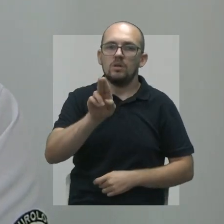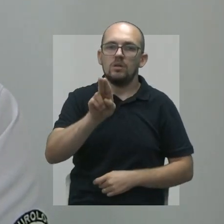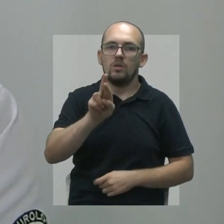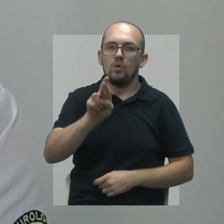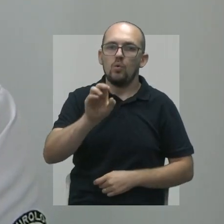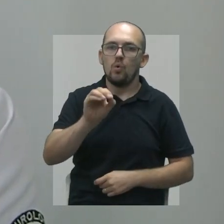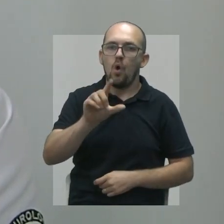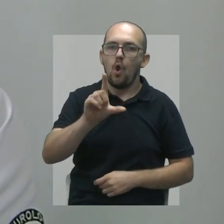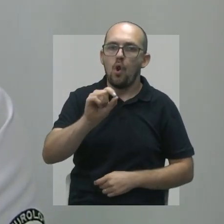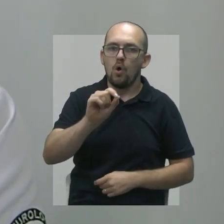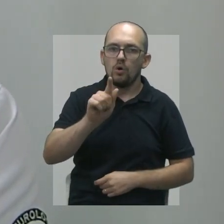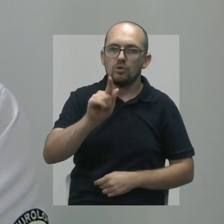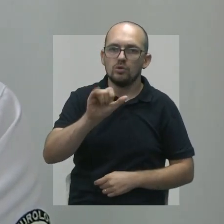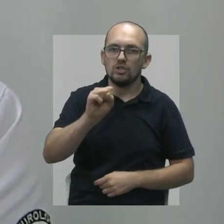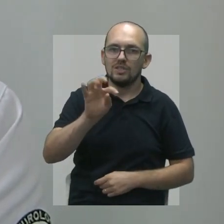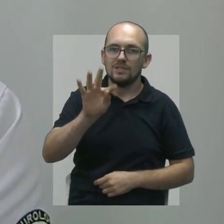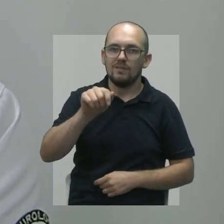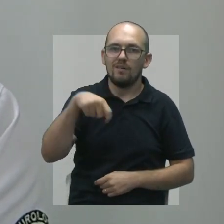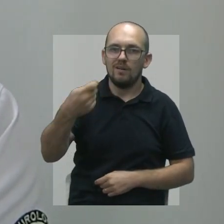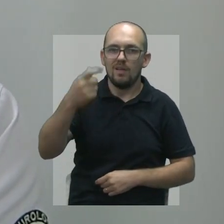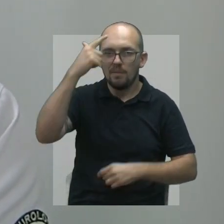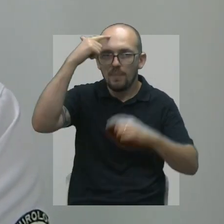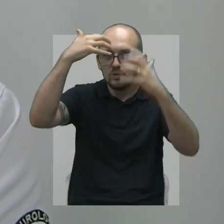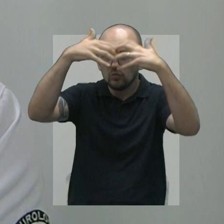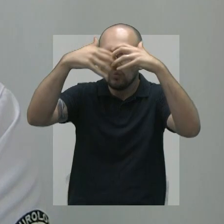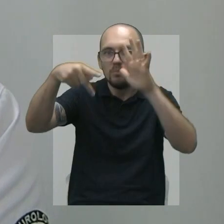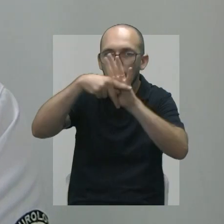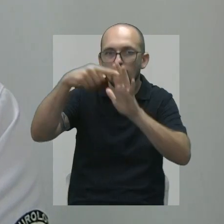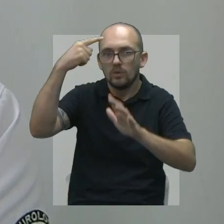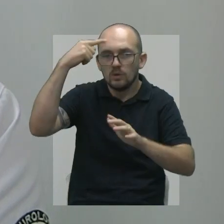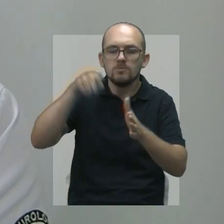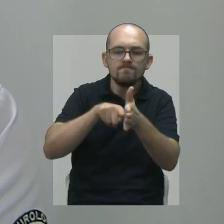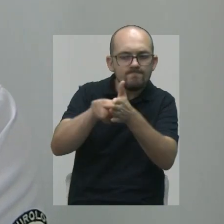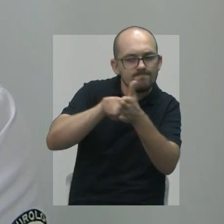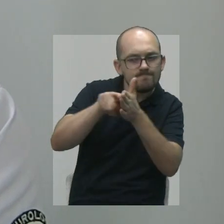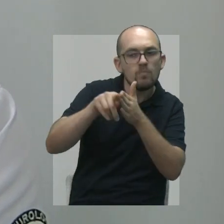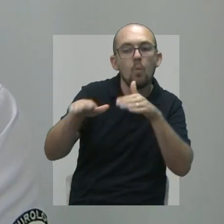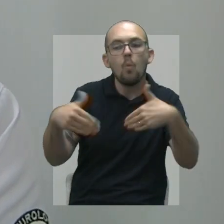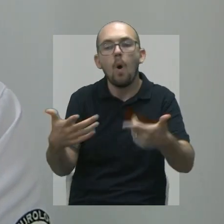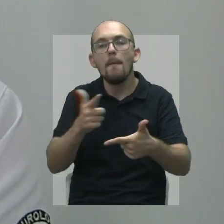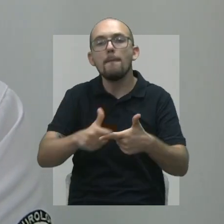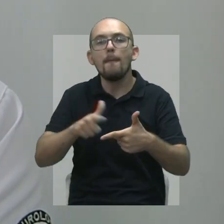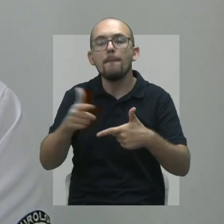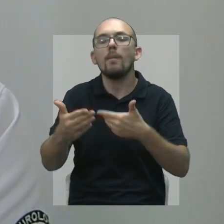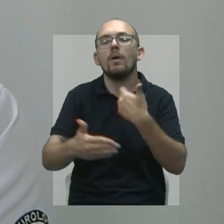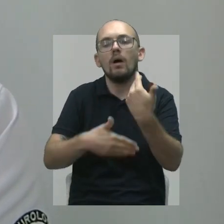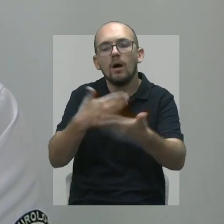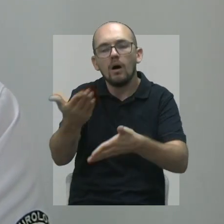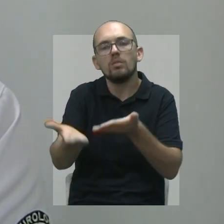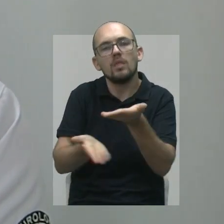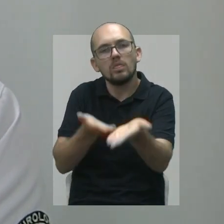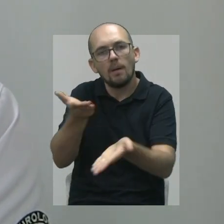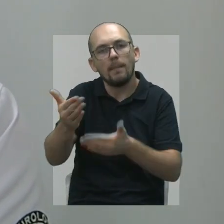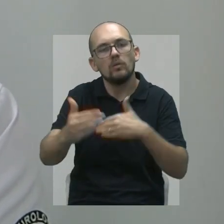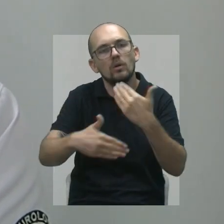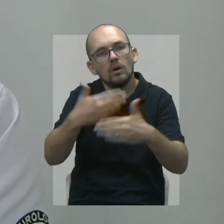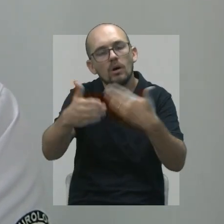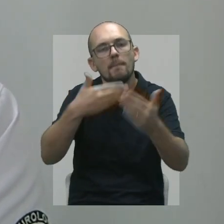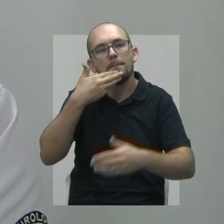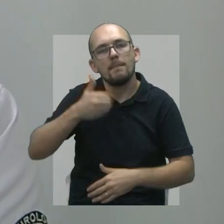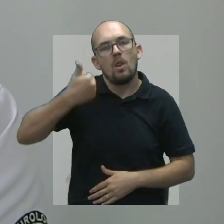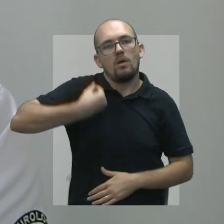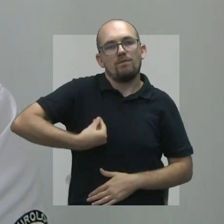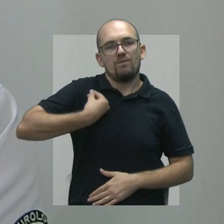para identificar a causa, fechar um diagnóstico e iniciar um tratamento para que haja melhora na condição de vida, na